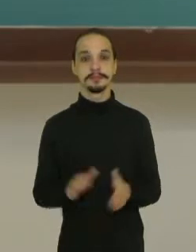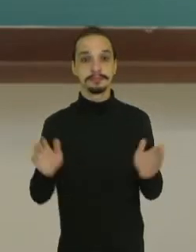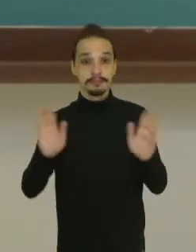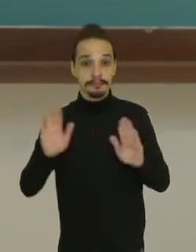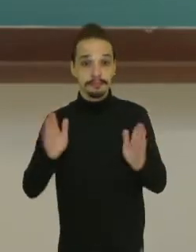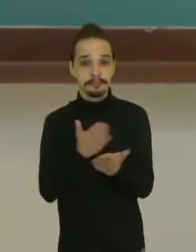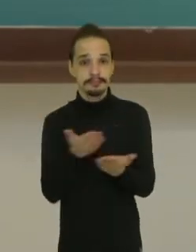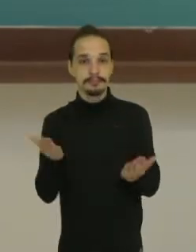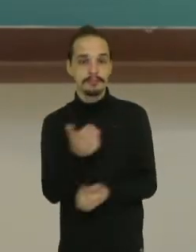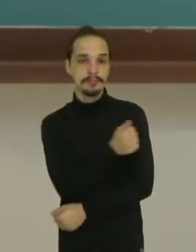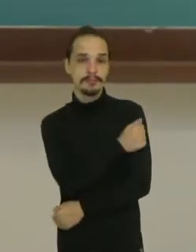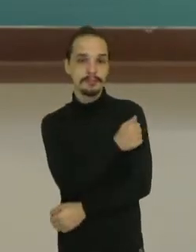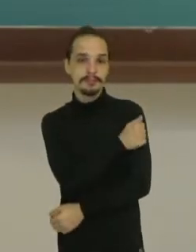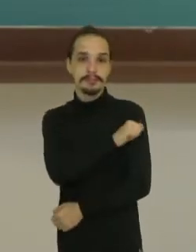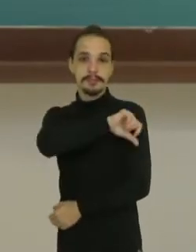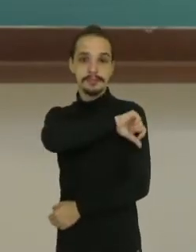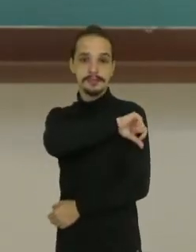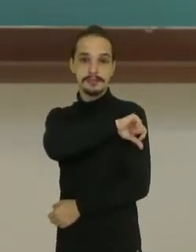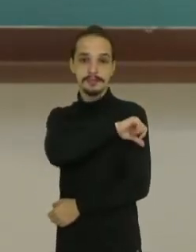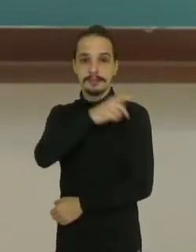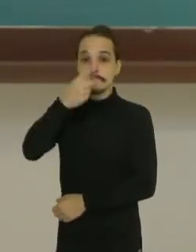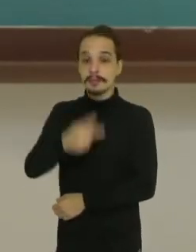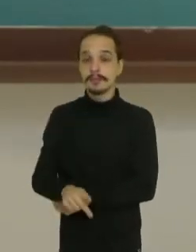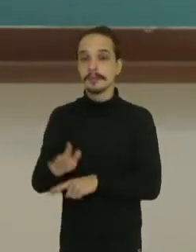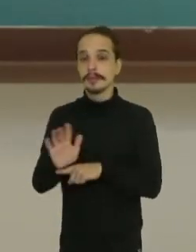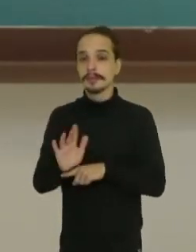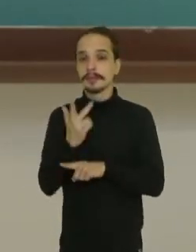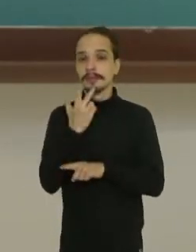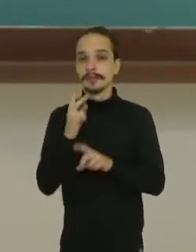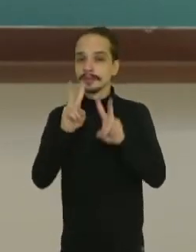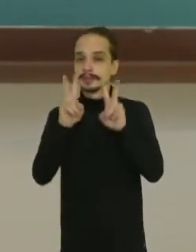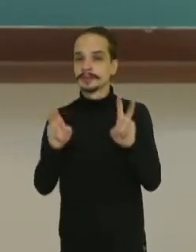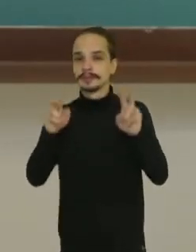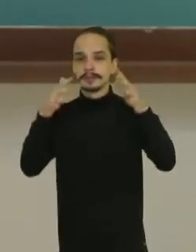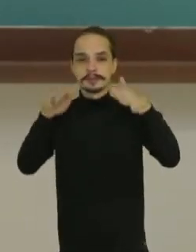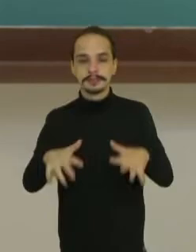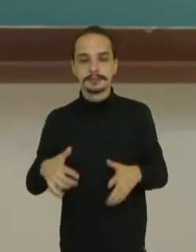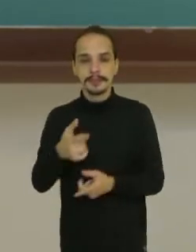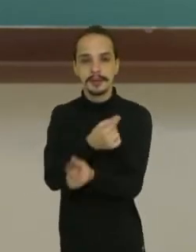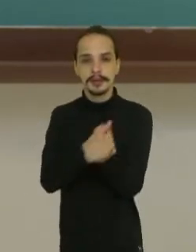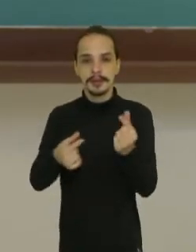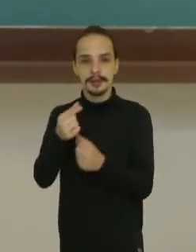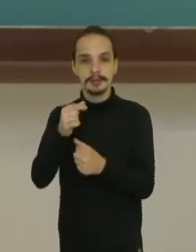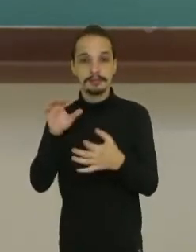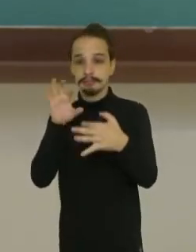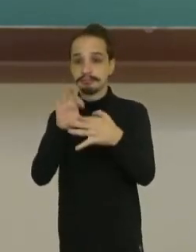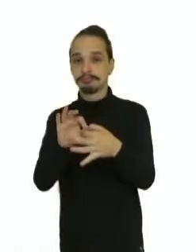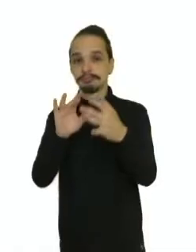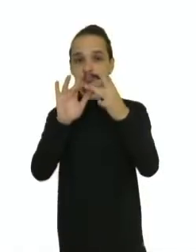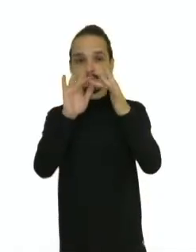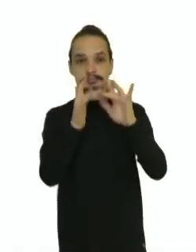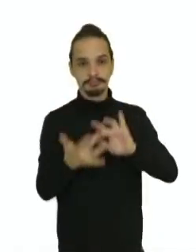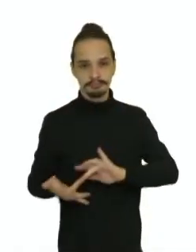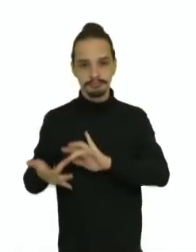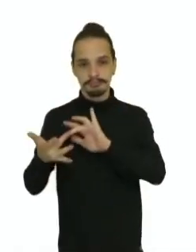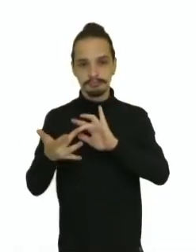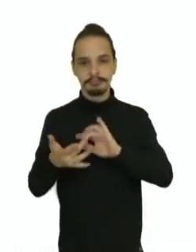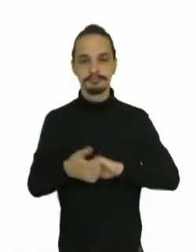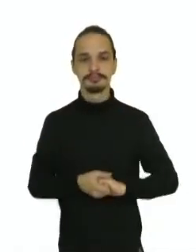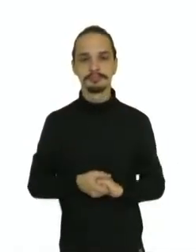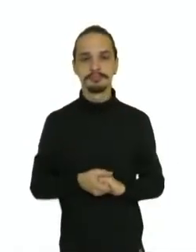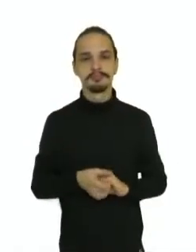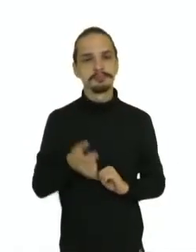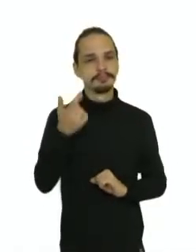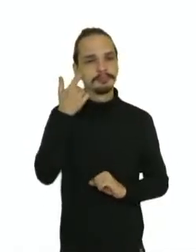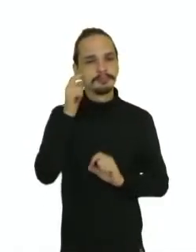Olá, estudantes do nono ano! Nesse vídeo vamos falar sobre as crises econômicas na globalização. Vamos pensar